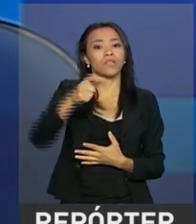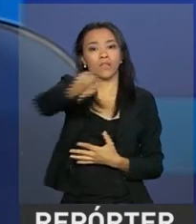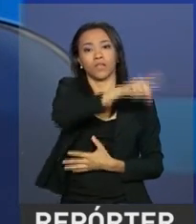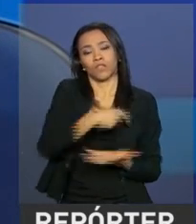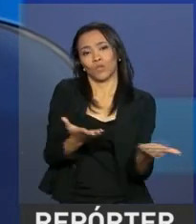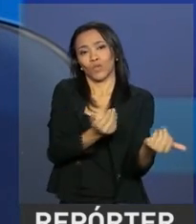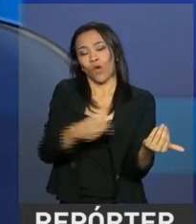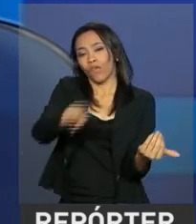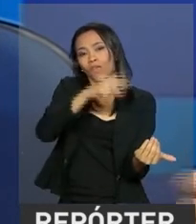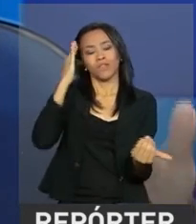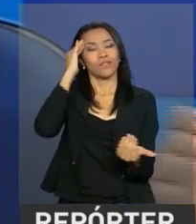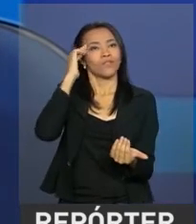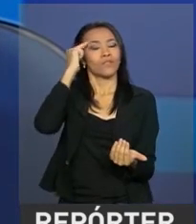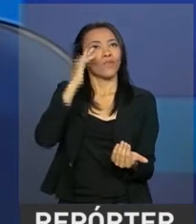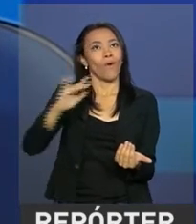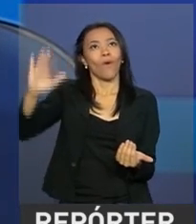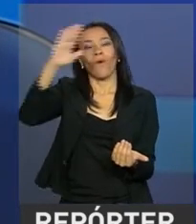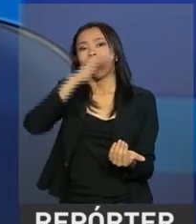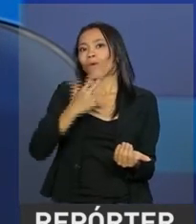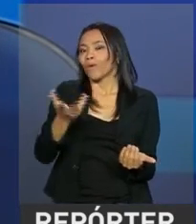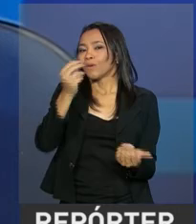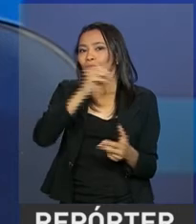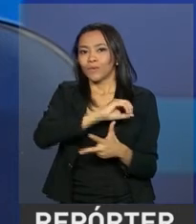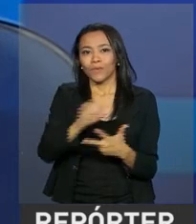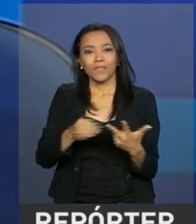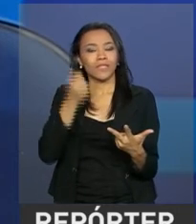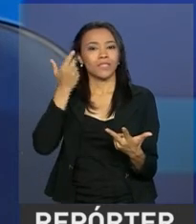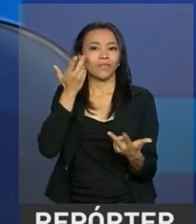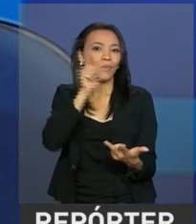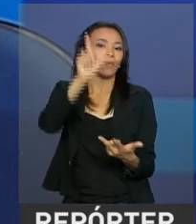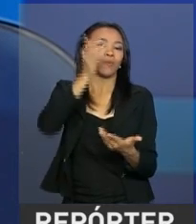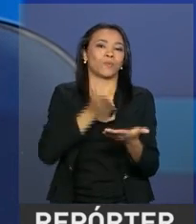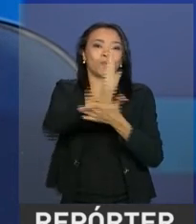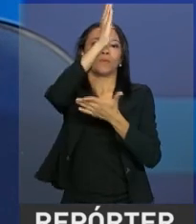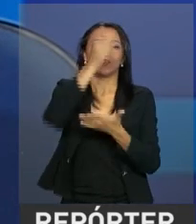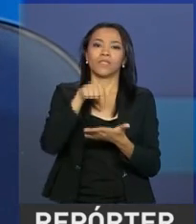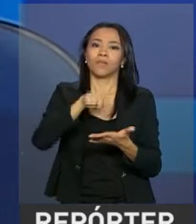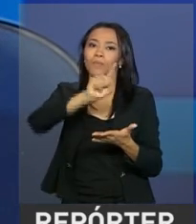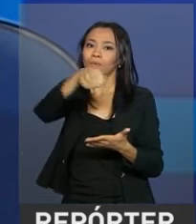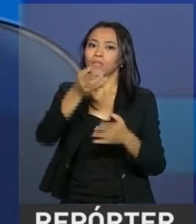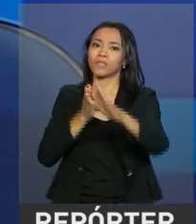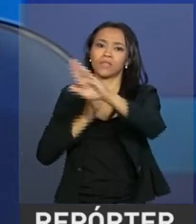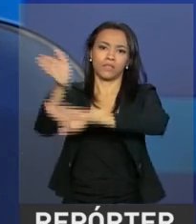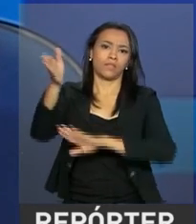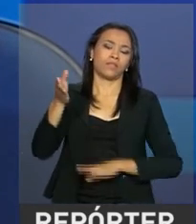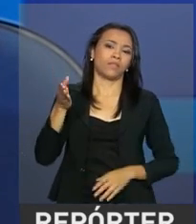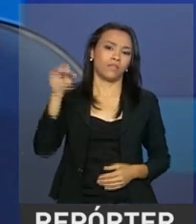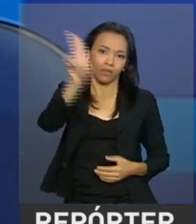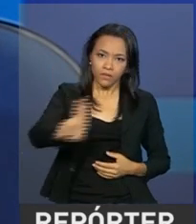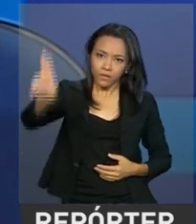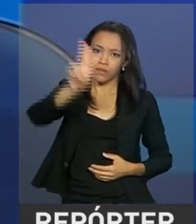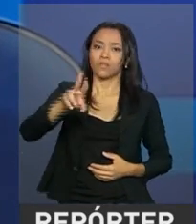sonho com o enem como um caminho para acessar um curso superior no brasil